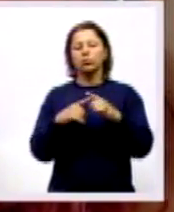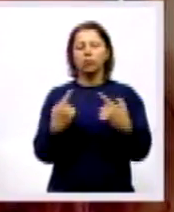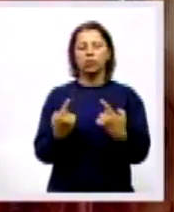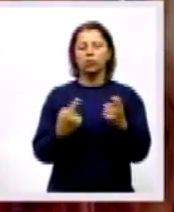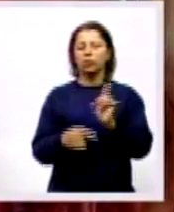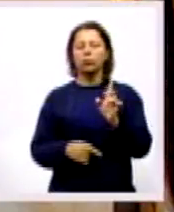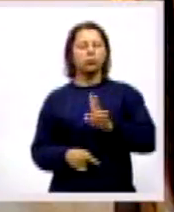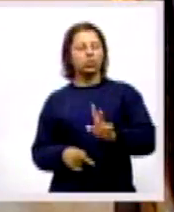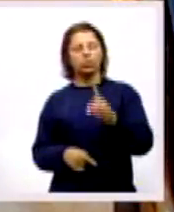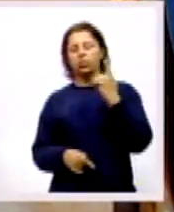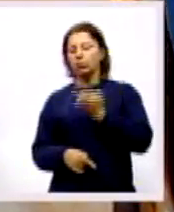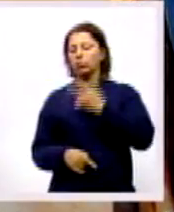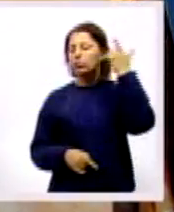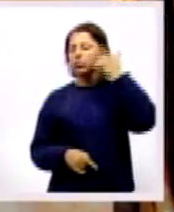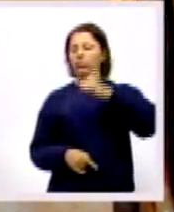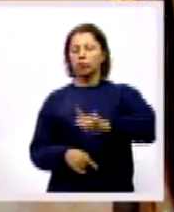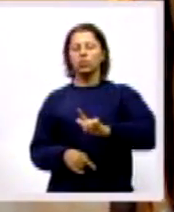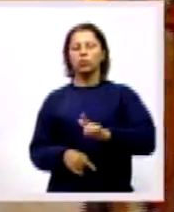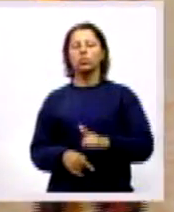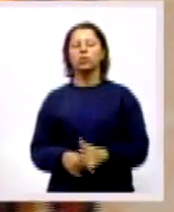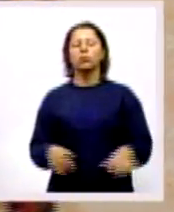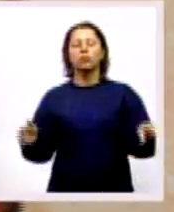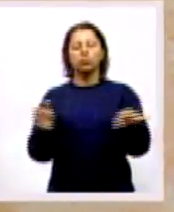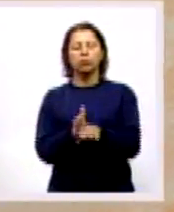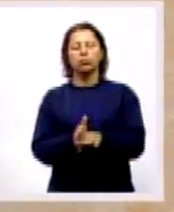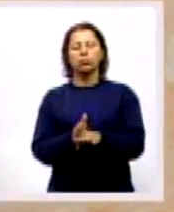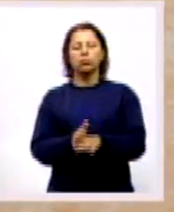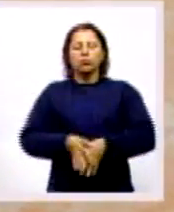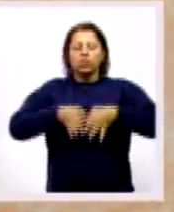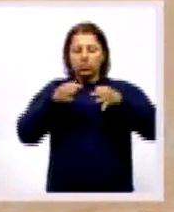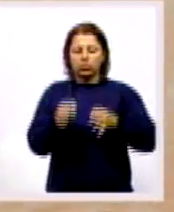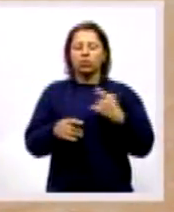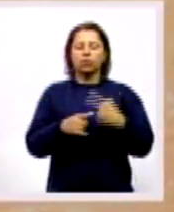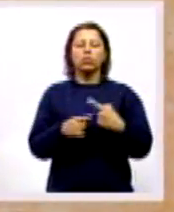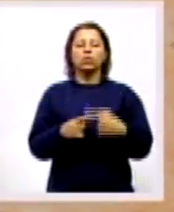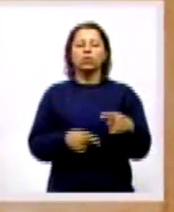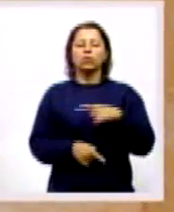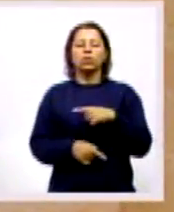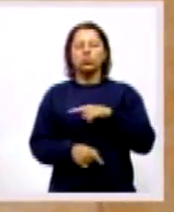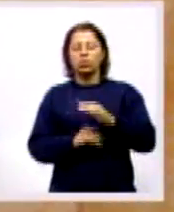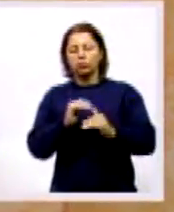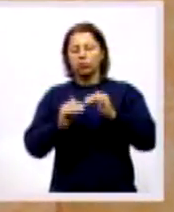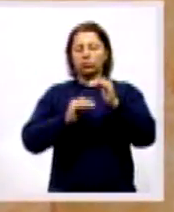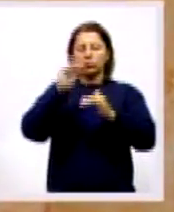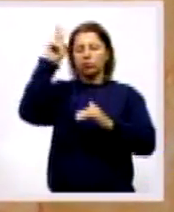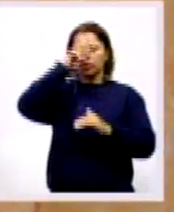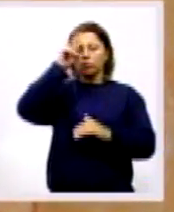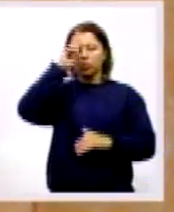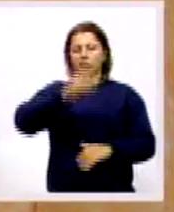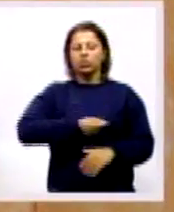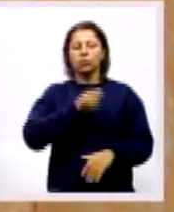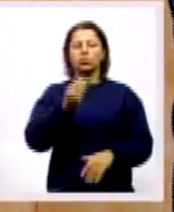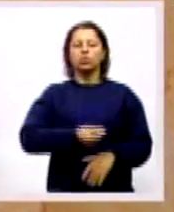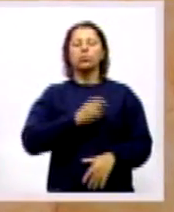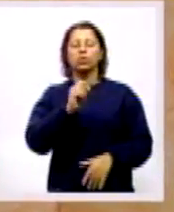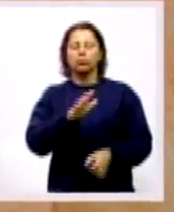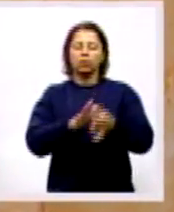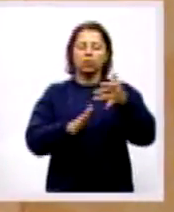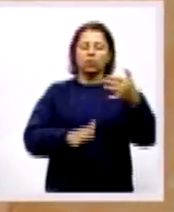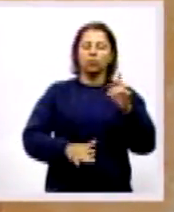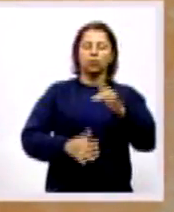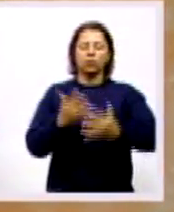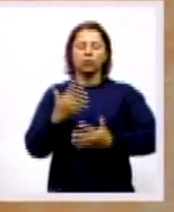mas nem sempre nós conseguimos chegar até lá, porque existe todo um processo histórico humano que muitas vezes